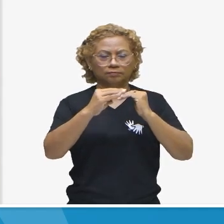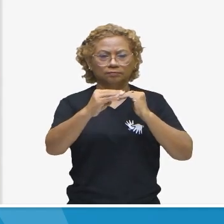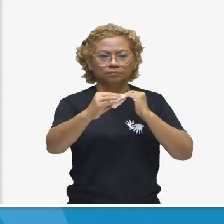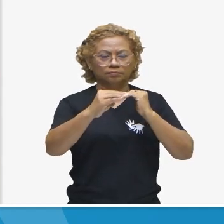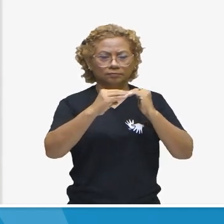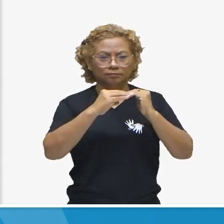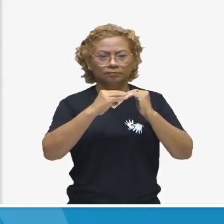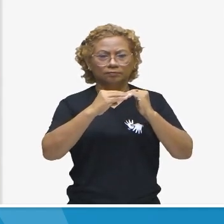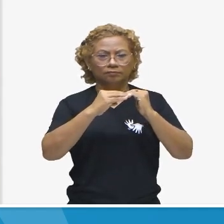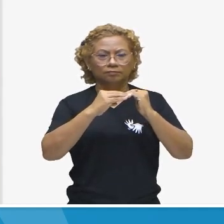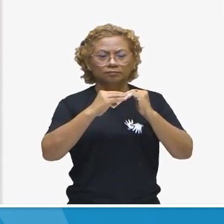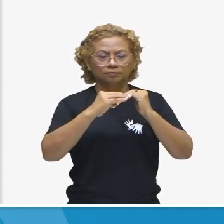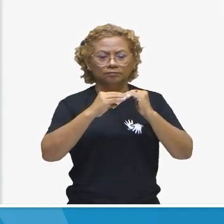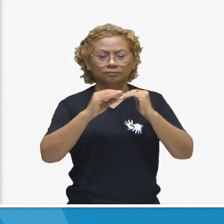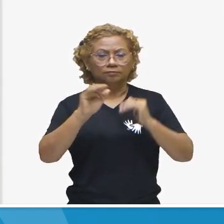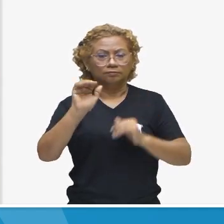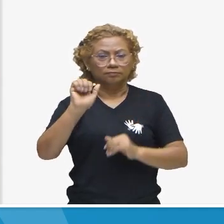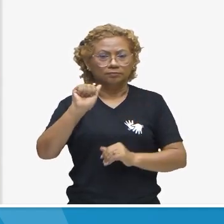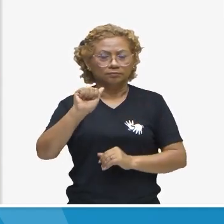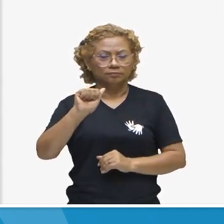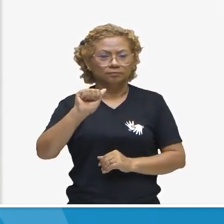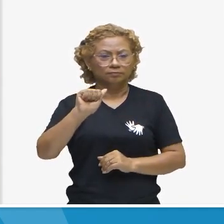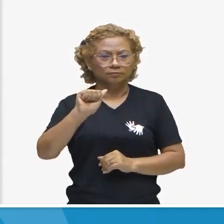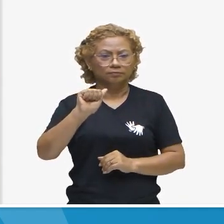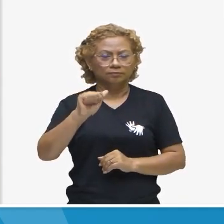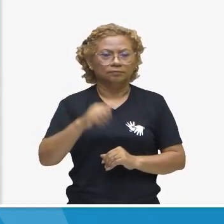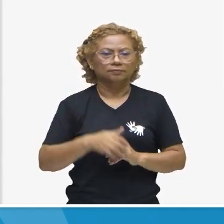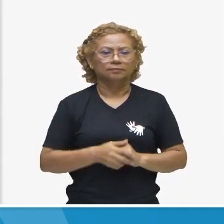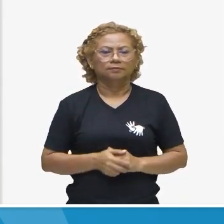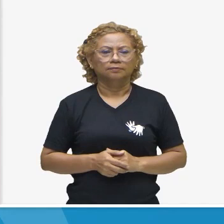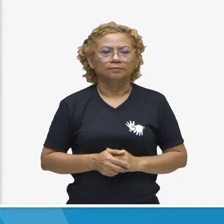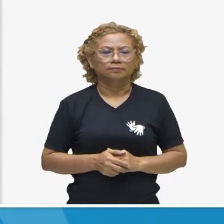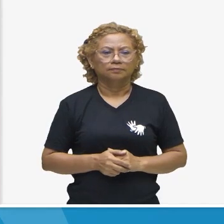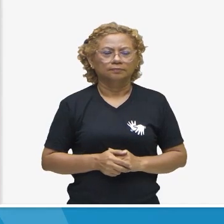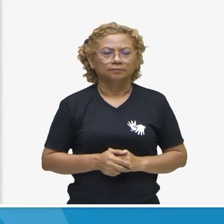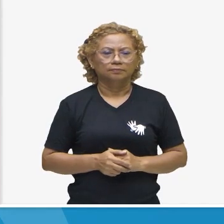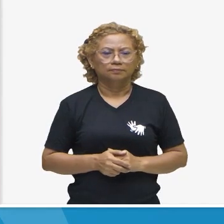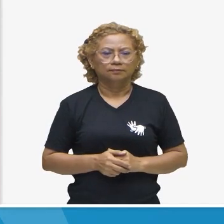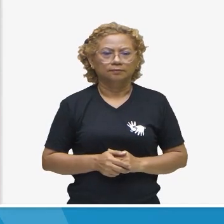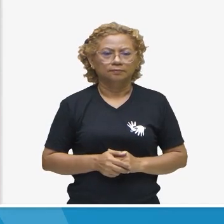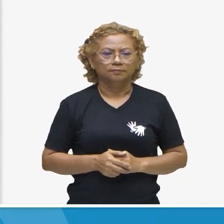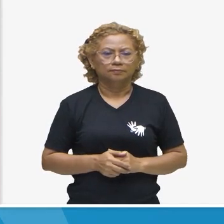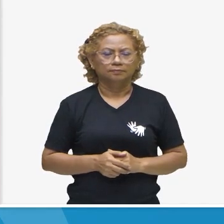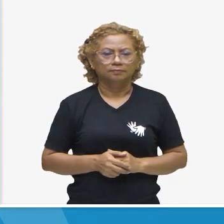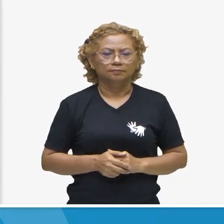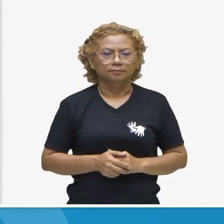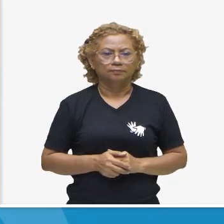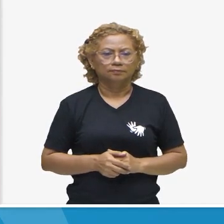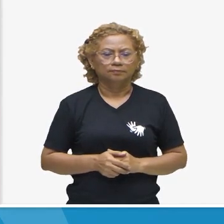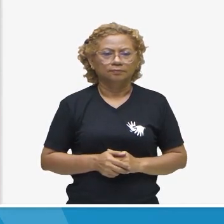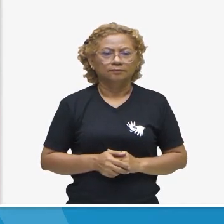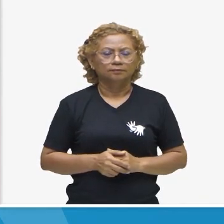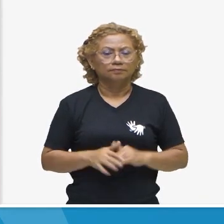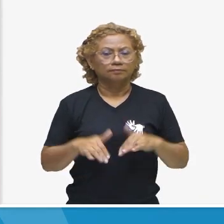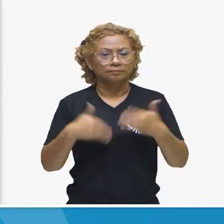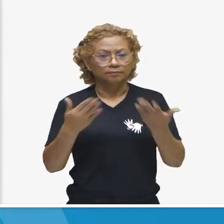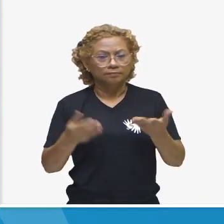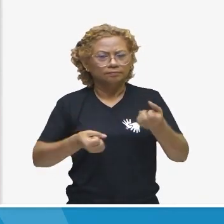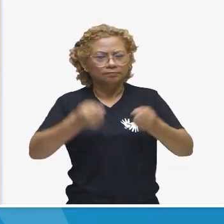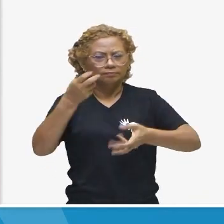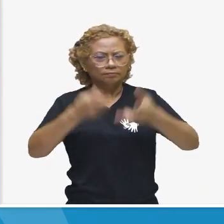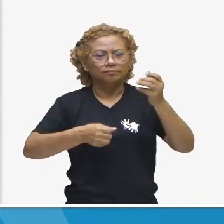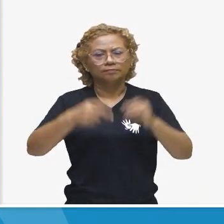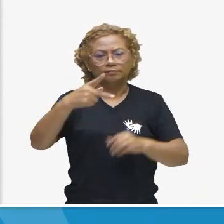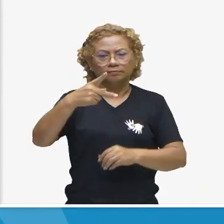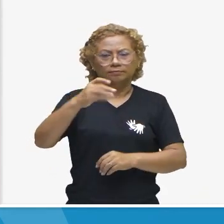plano alfa. Perceberam? Então, da nossa primeira abordagem, nós falamos sobre a projeção do ponto. Nós tínhamos um